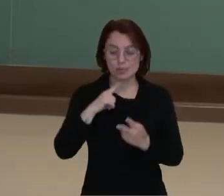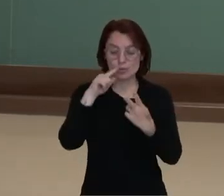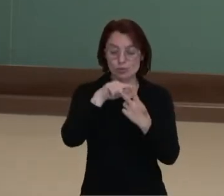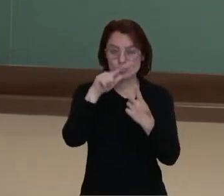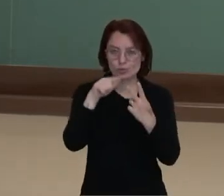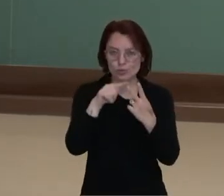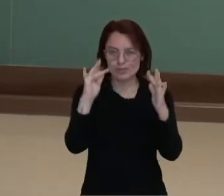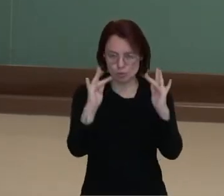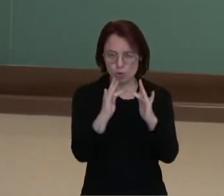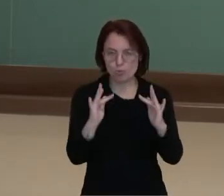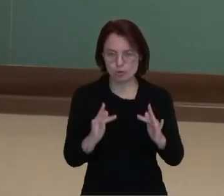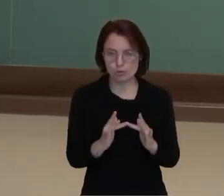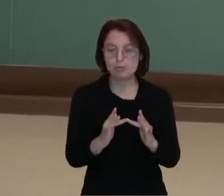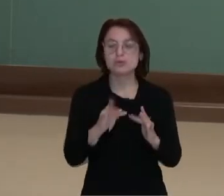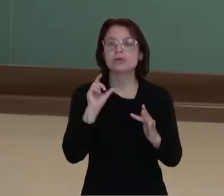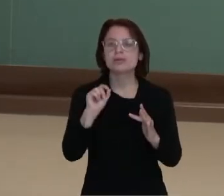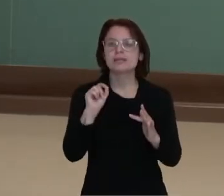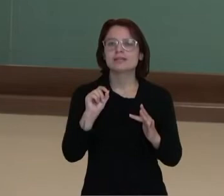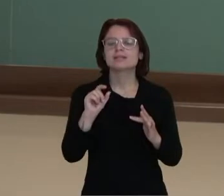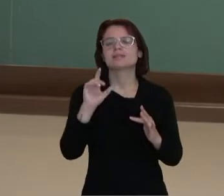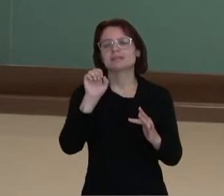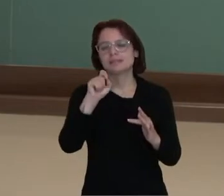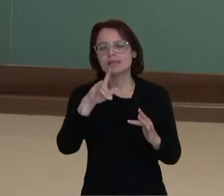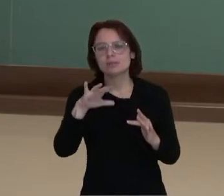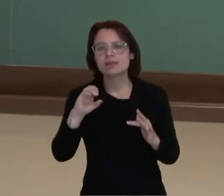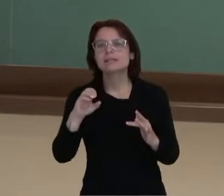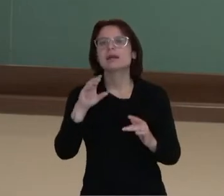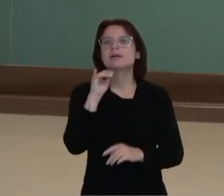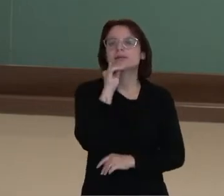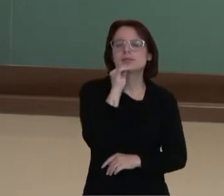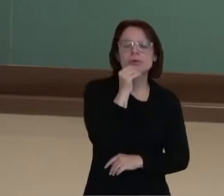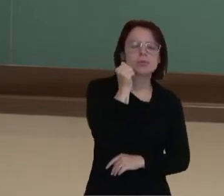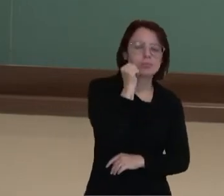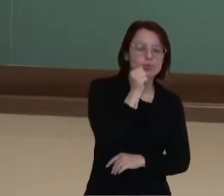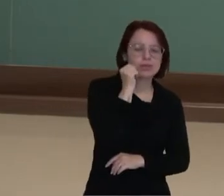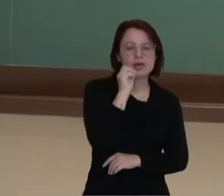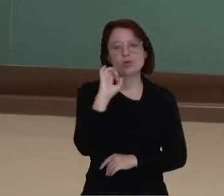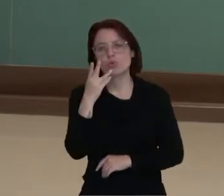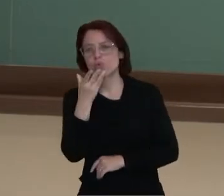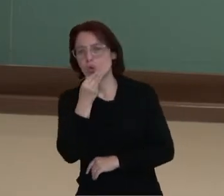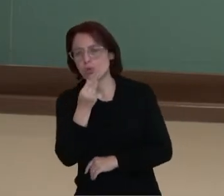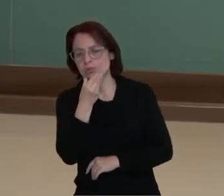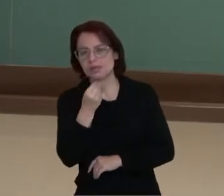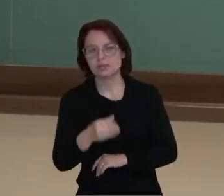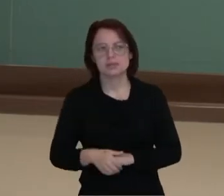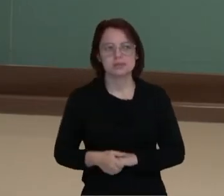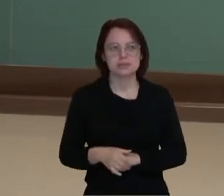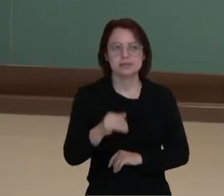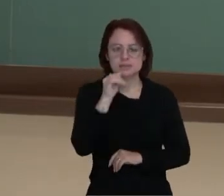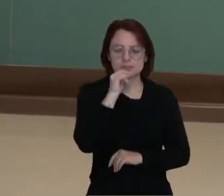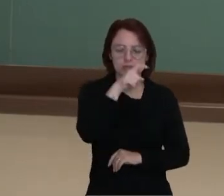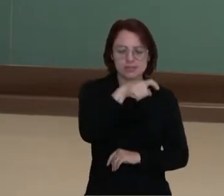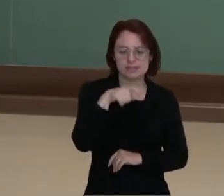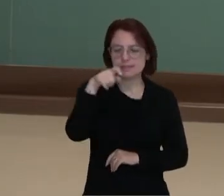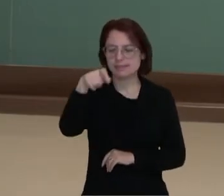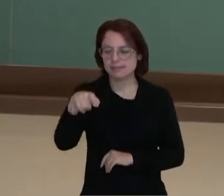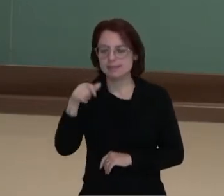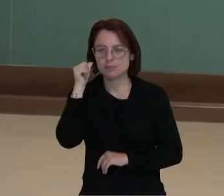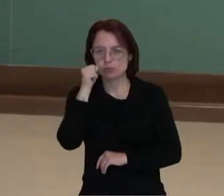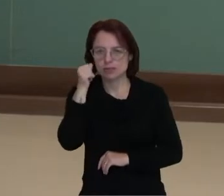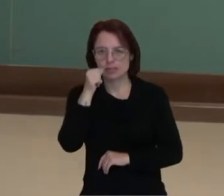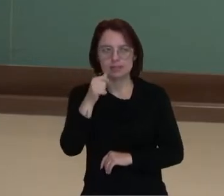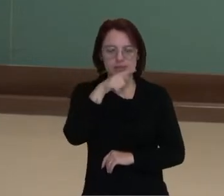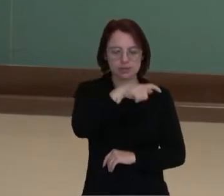que são sexuais. Eles vão dar as características sexuais, que seriam o X e o Y, né? X e X seria a característica